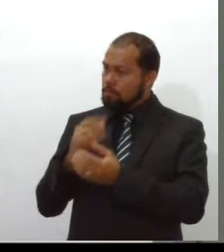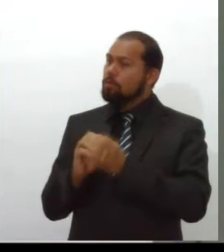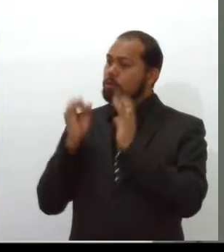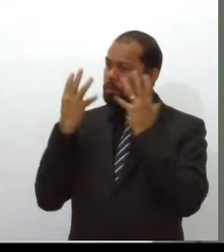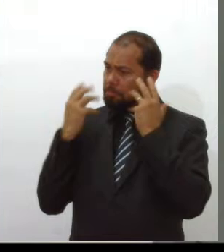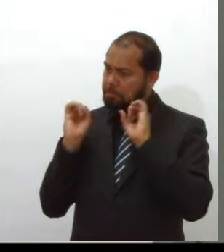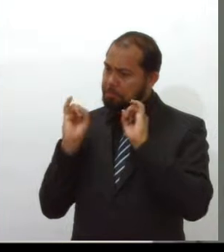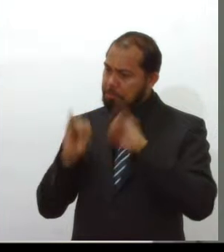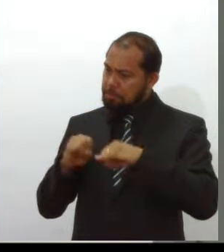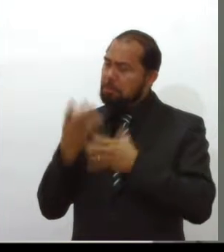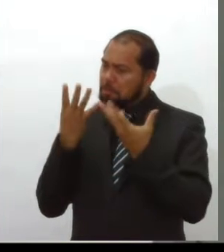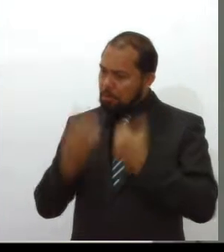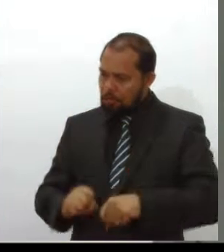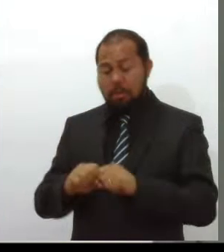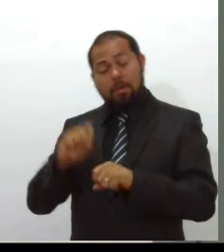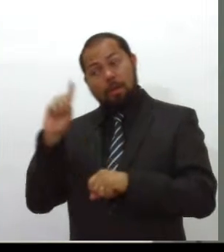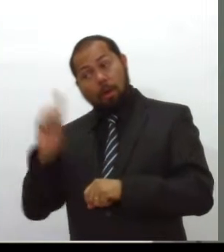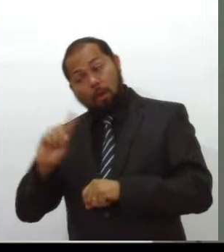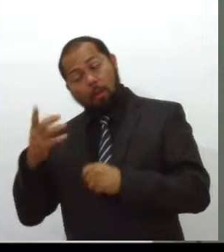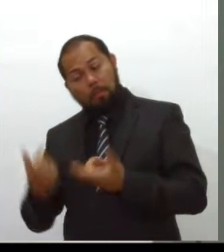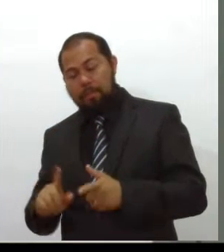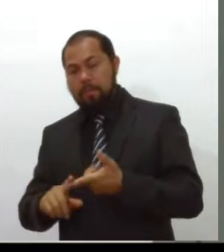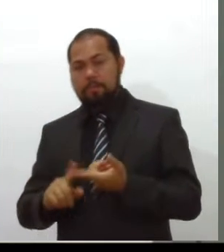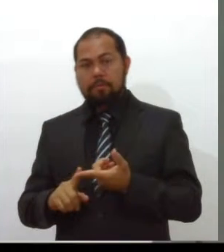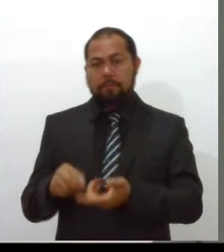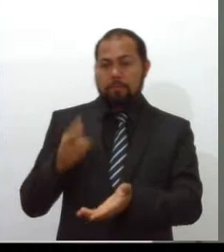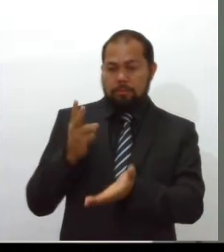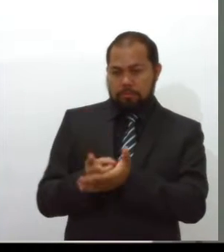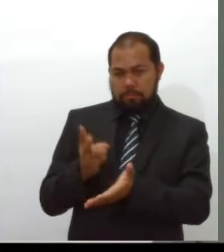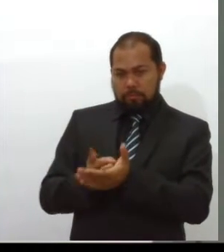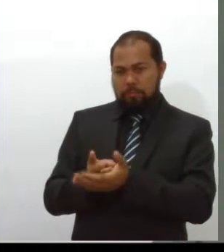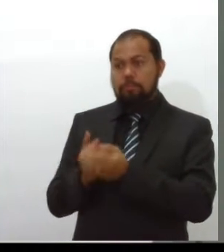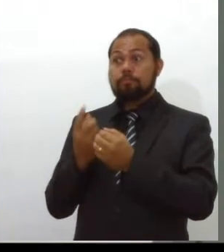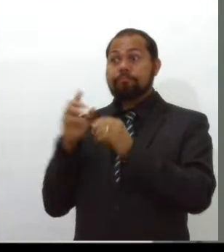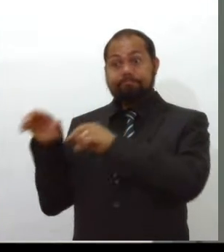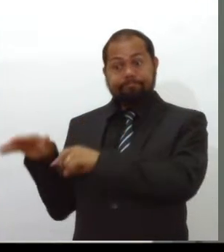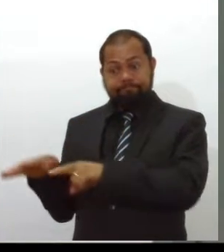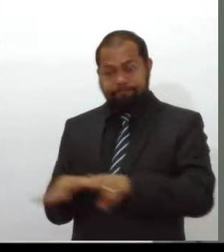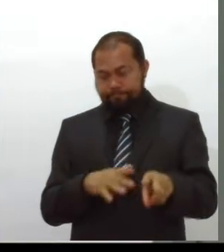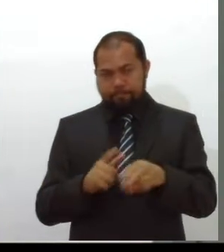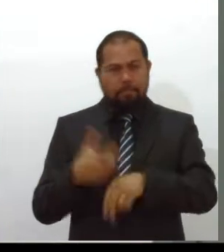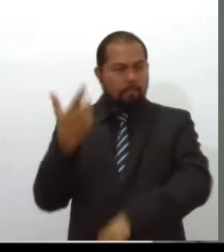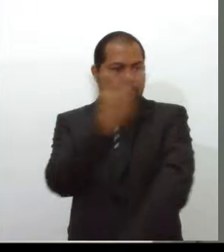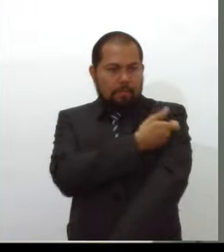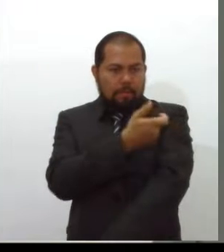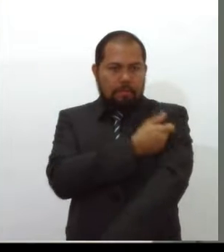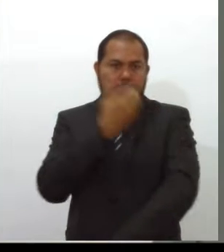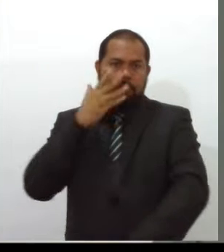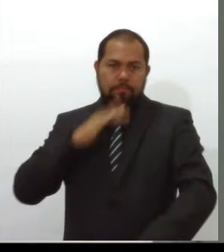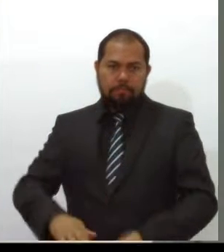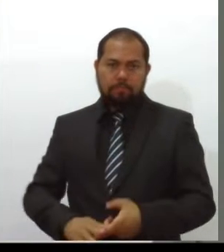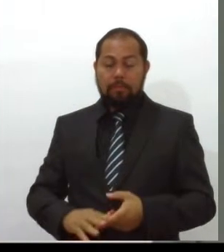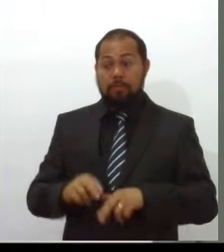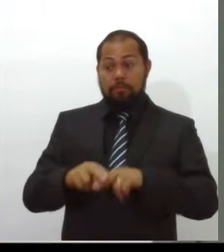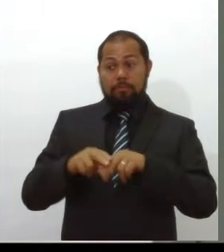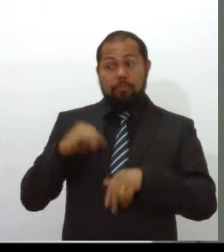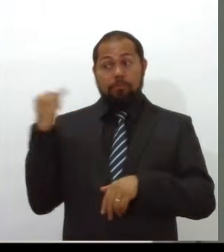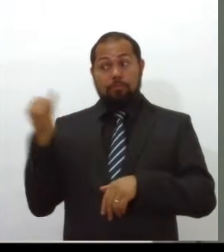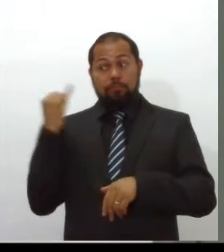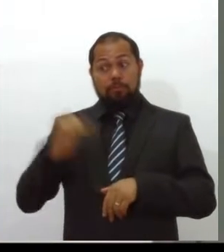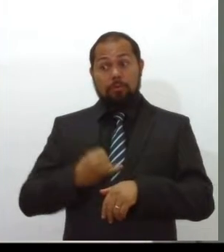crianças, e durante toda essa semana estaremos vacinando esse público infantil. É extremamente importante que os pais entendam essa necessidade